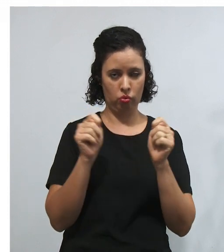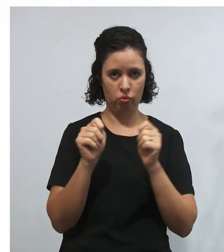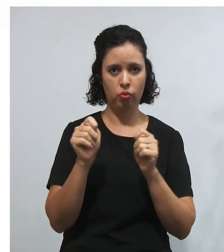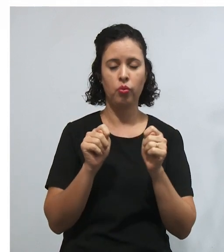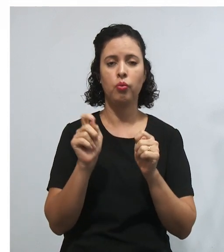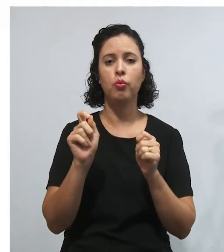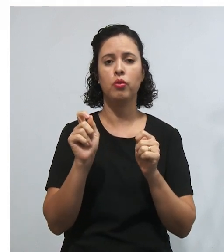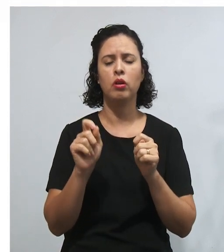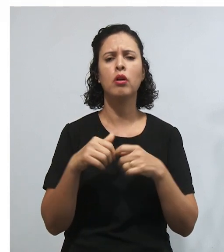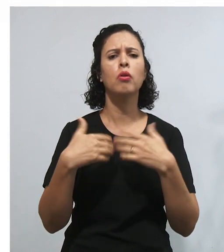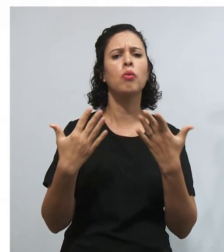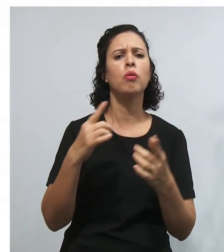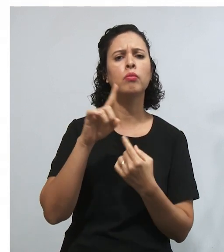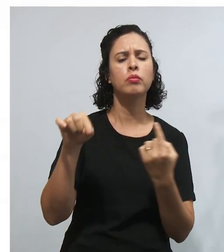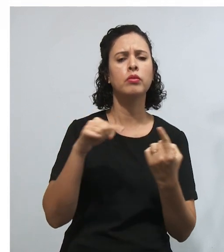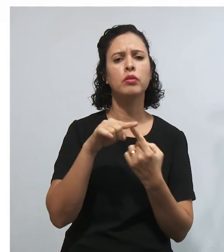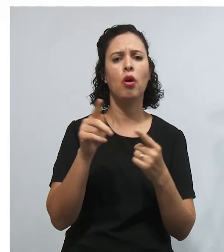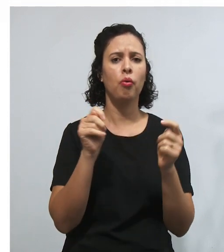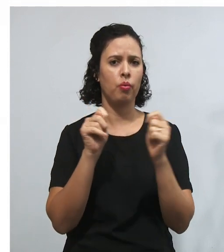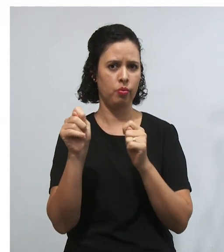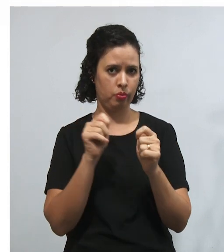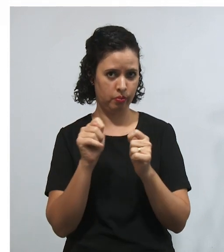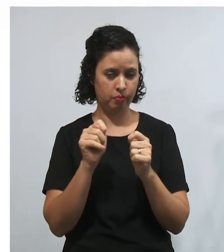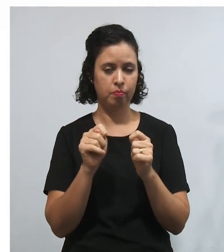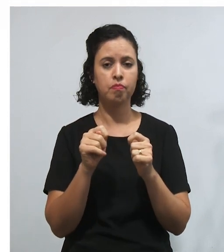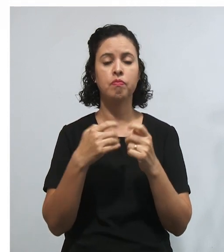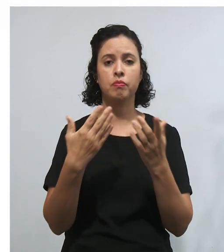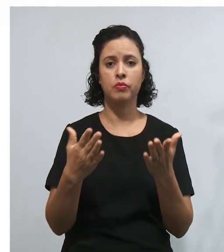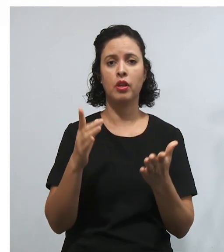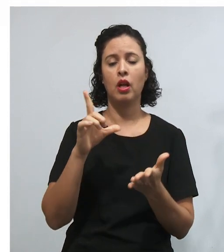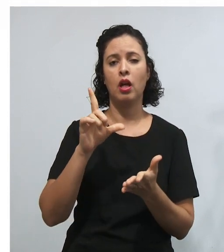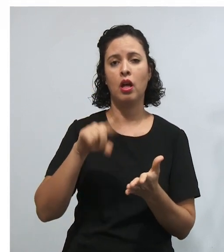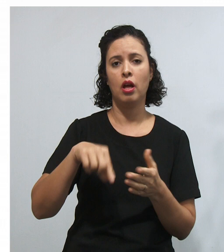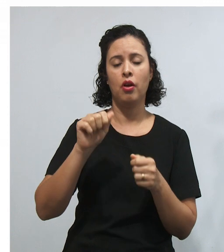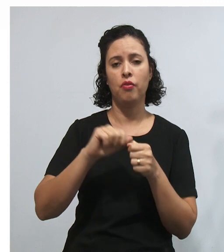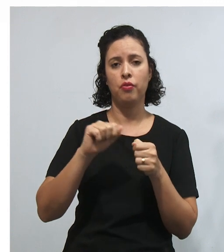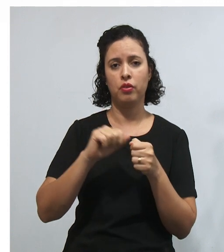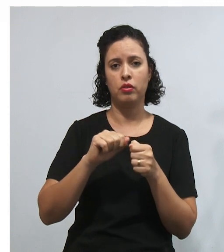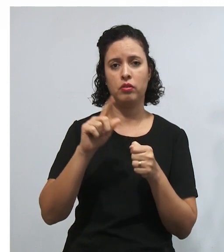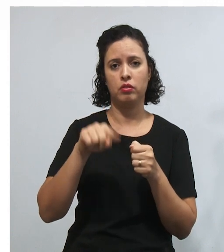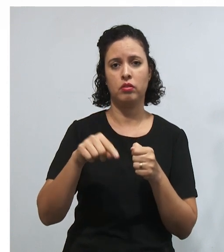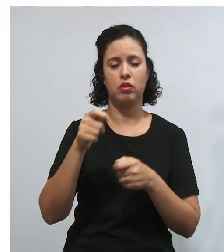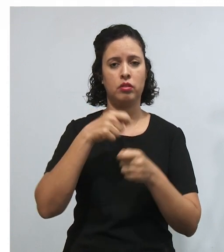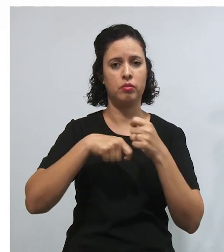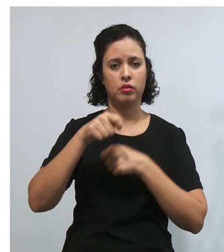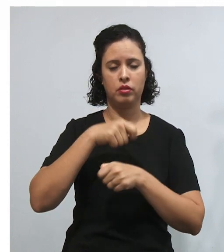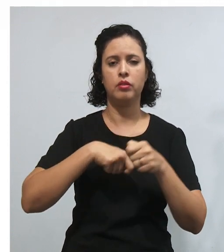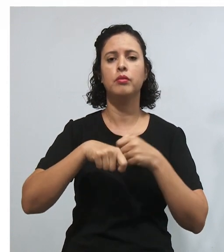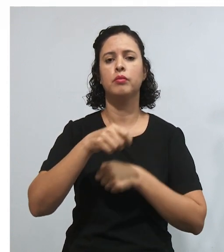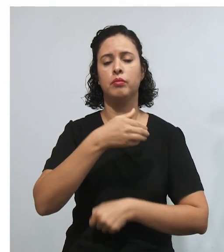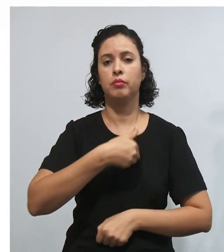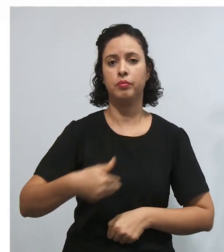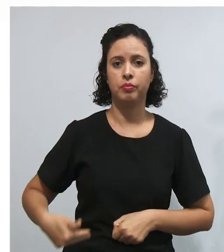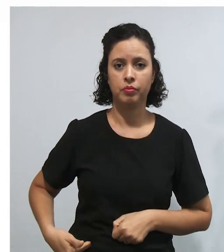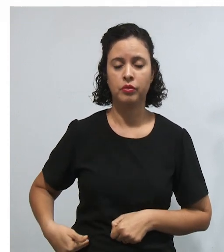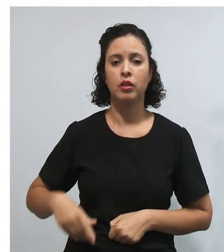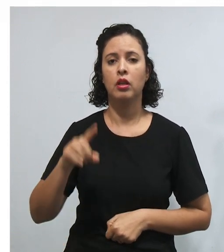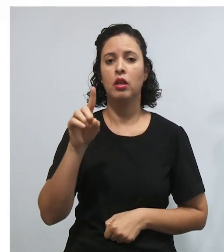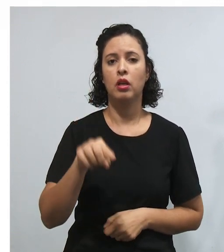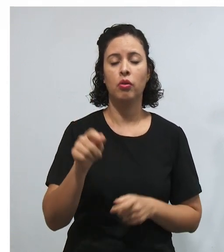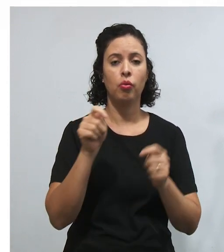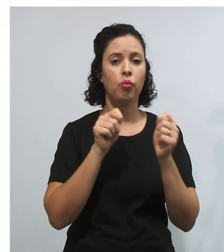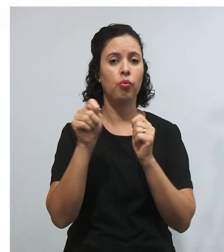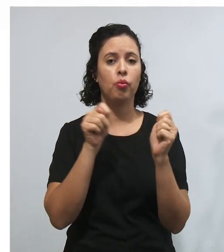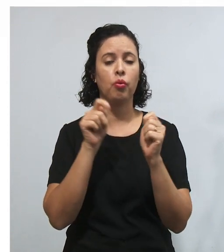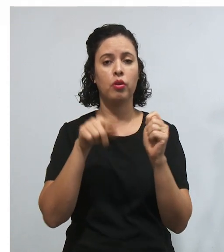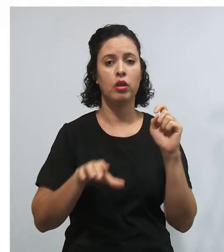saber qual a finalidade sobre esse controle, que é feito sobre a administração pública. Olha só, a finalidade do controle